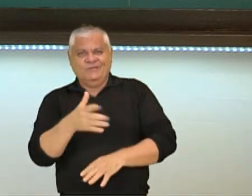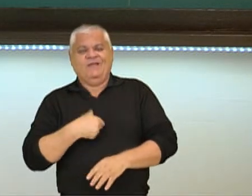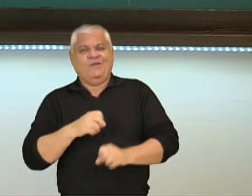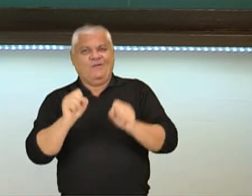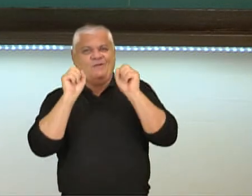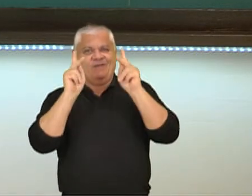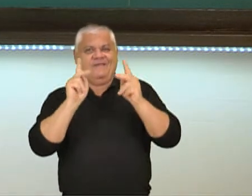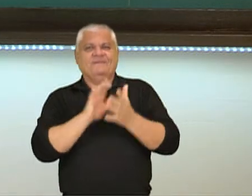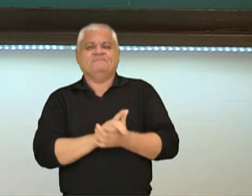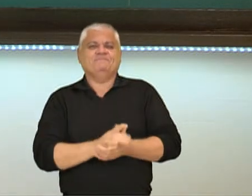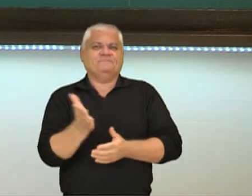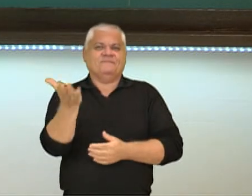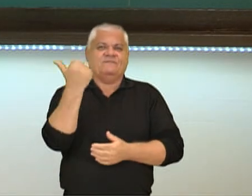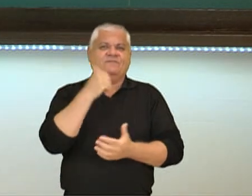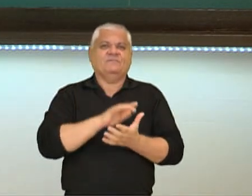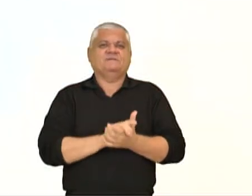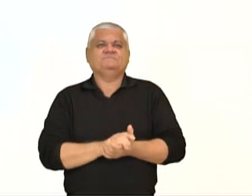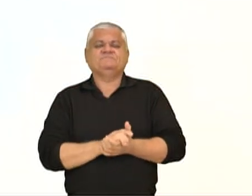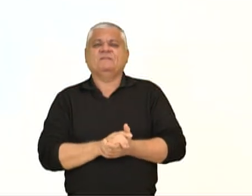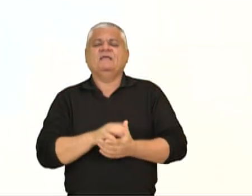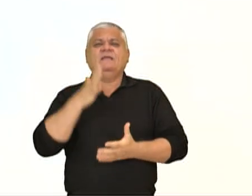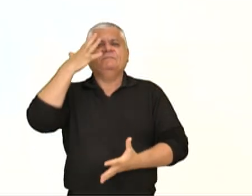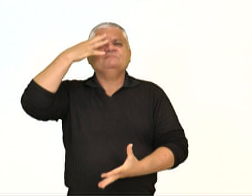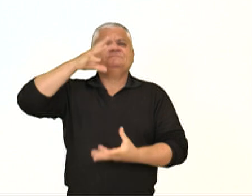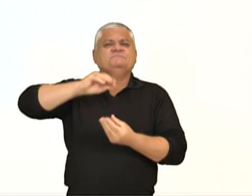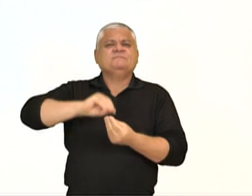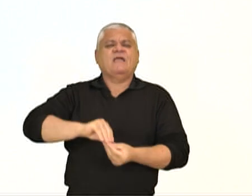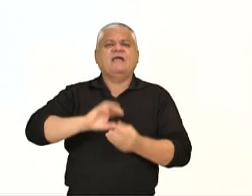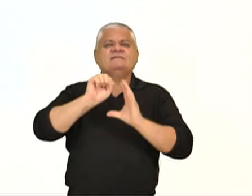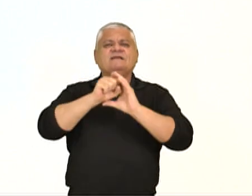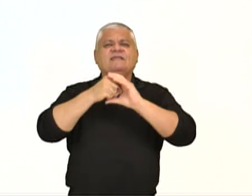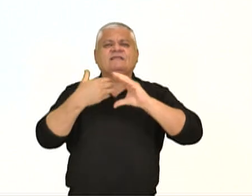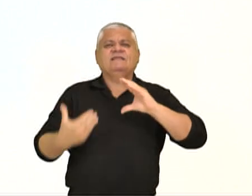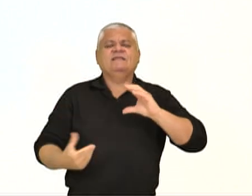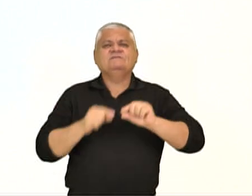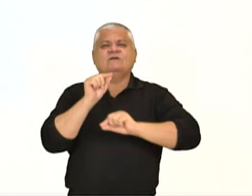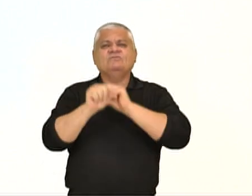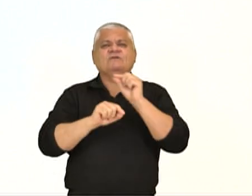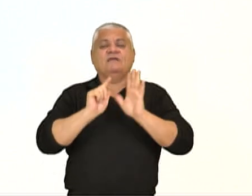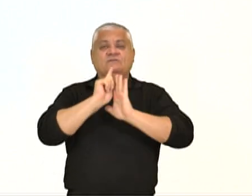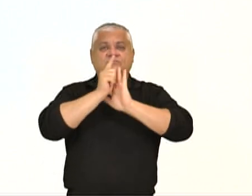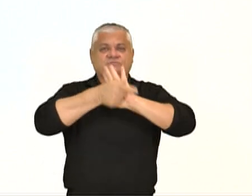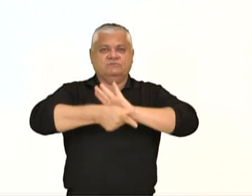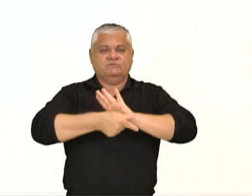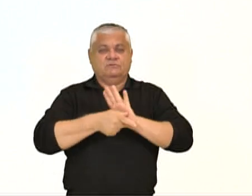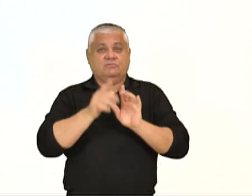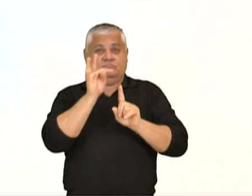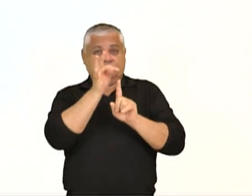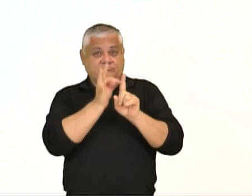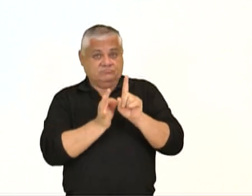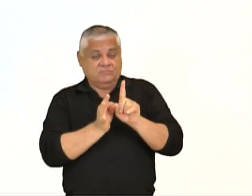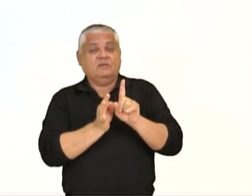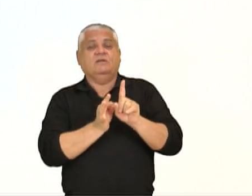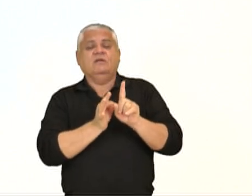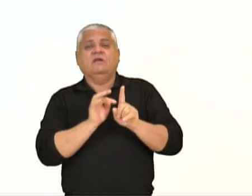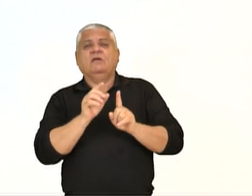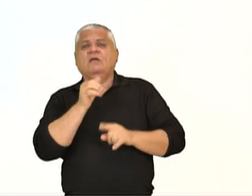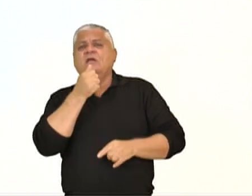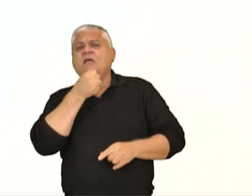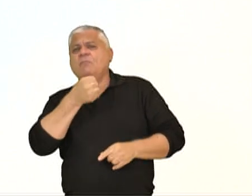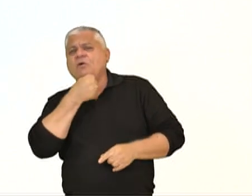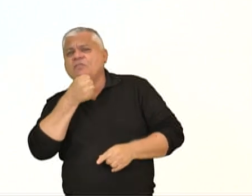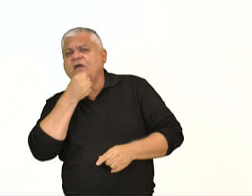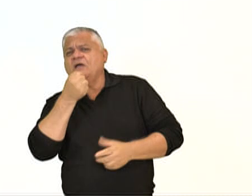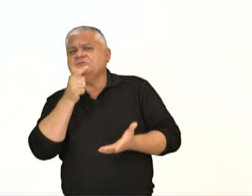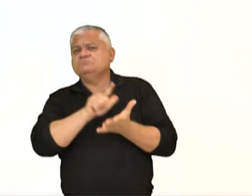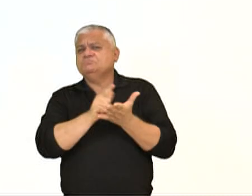bom! Então vamos lá, vamos compreender as características do gênero textual reportagem. Beleza, né?